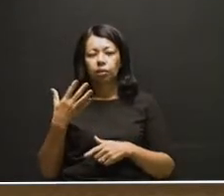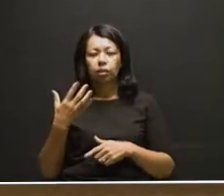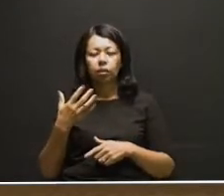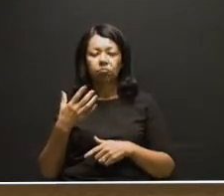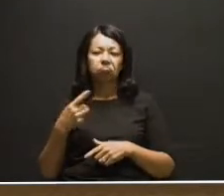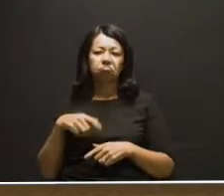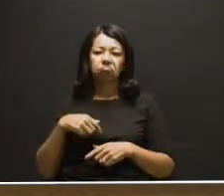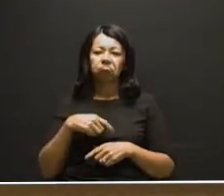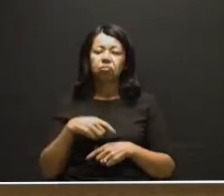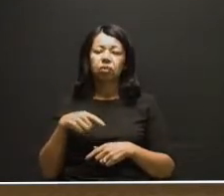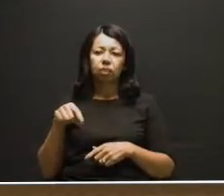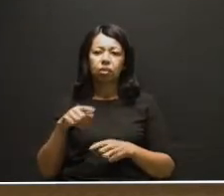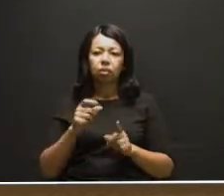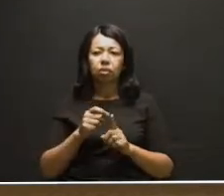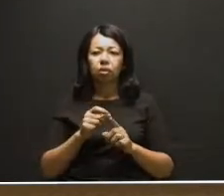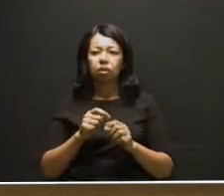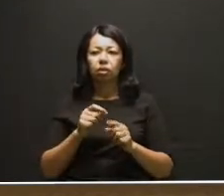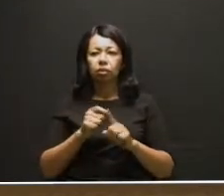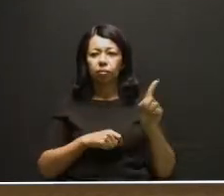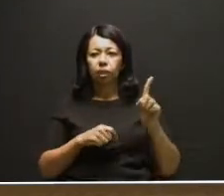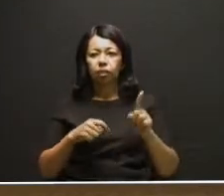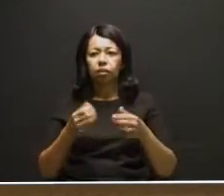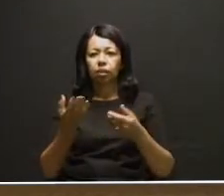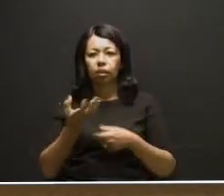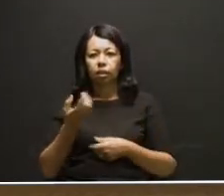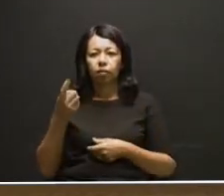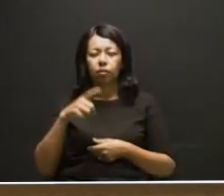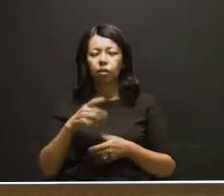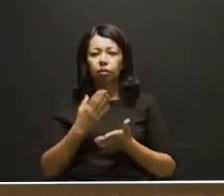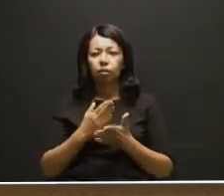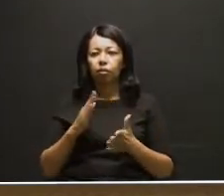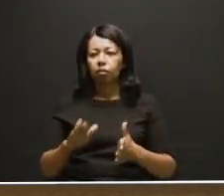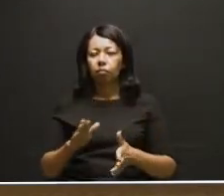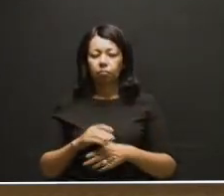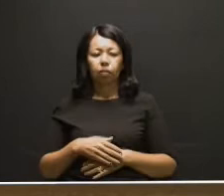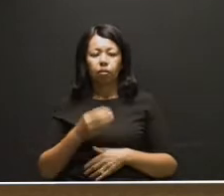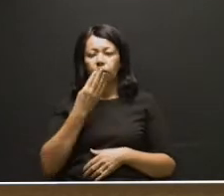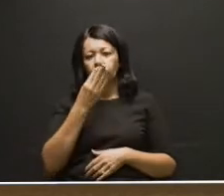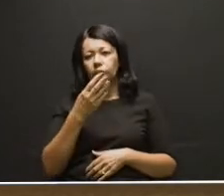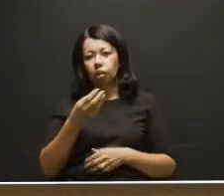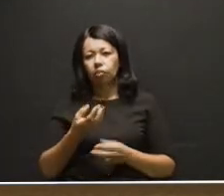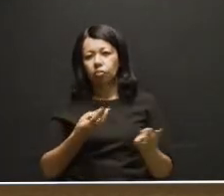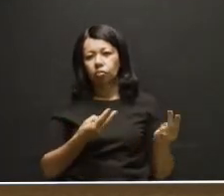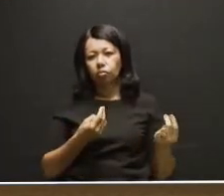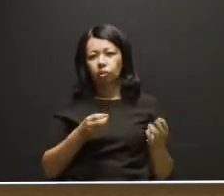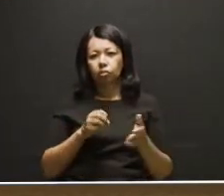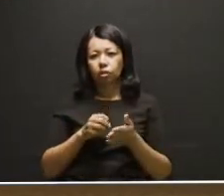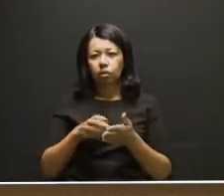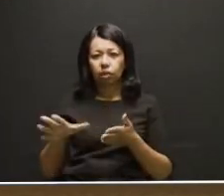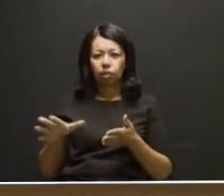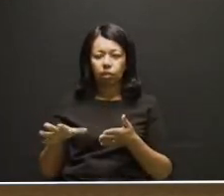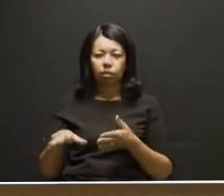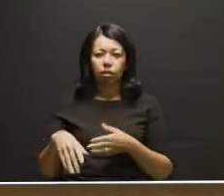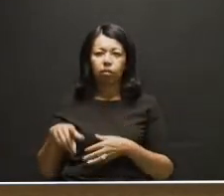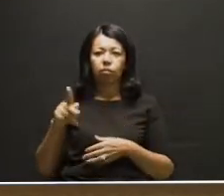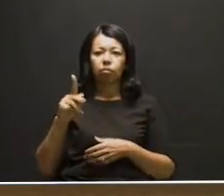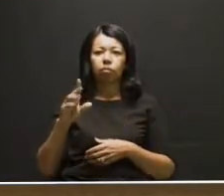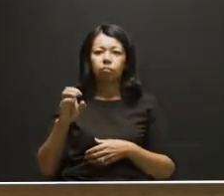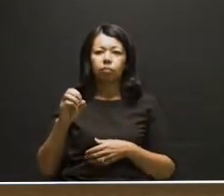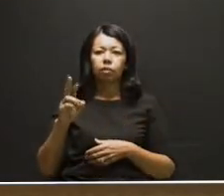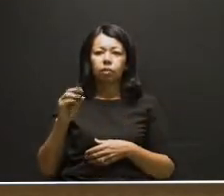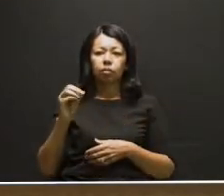longo dos meses queremos aqui solucionar um peço como pedir a saída do pedrão peço à saída da fundação essa